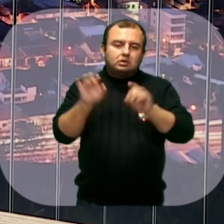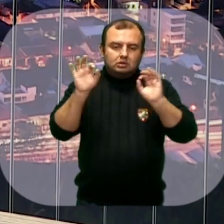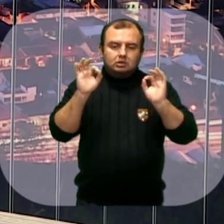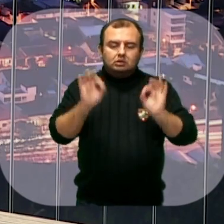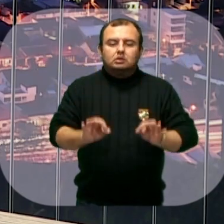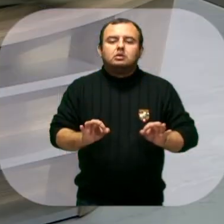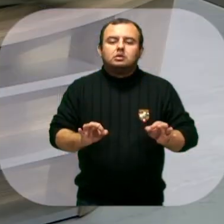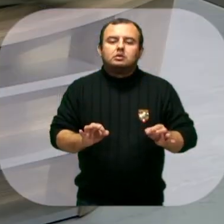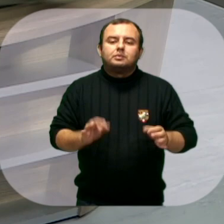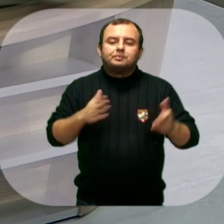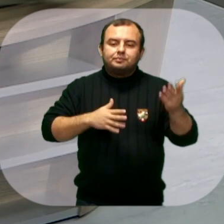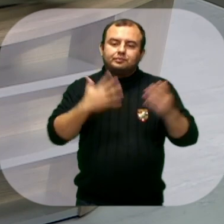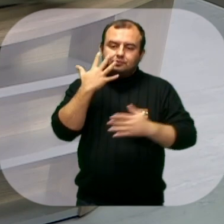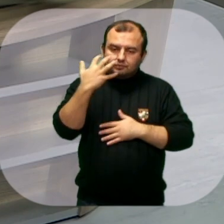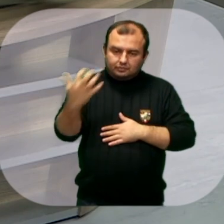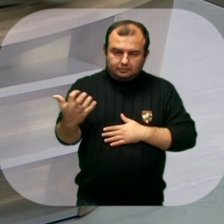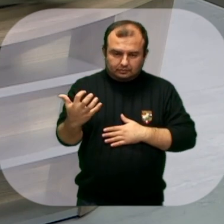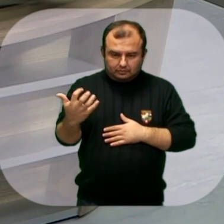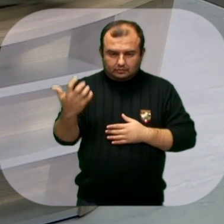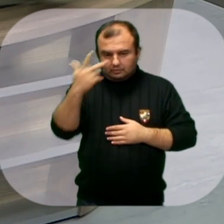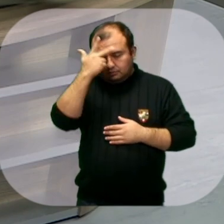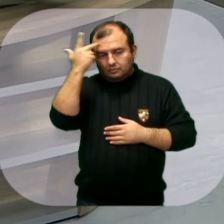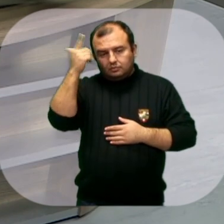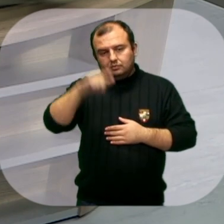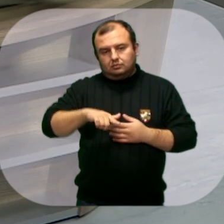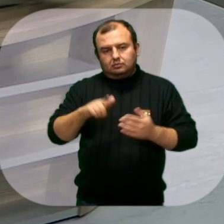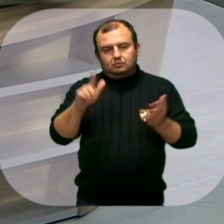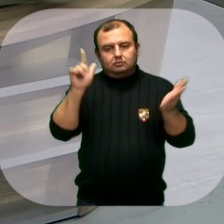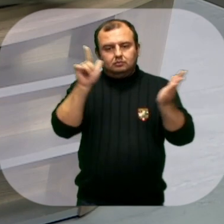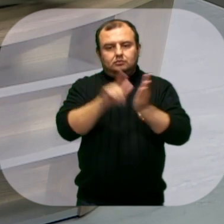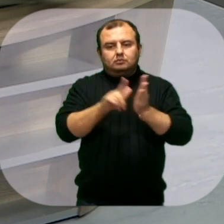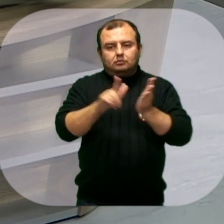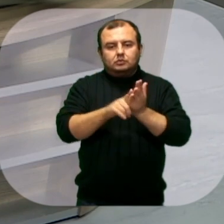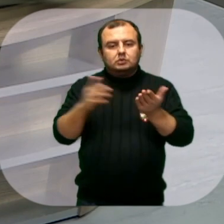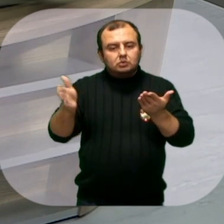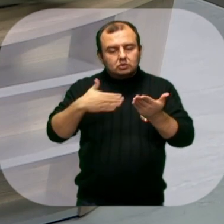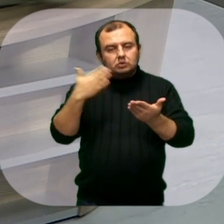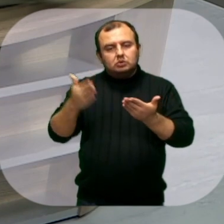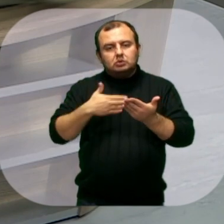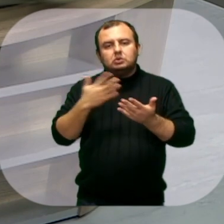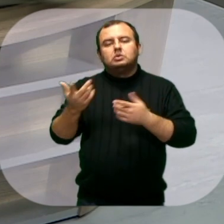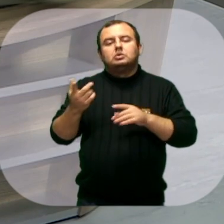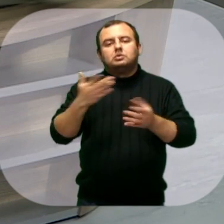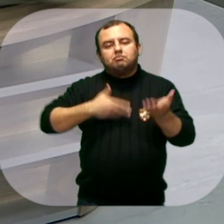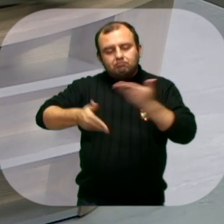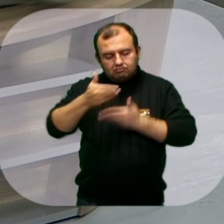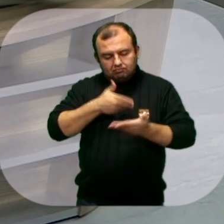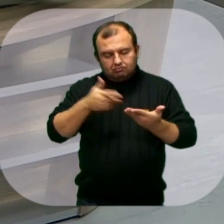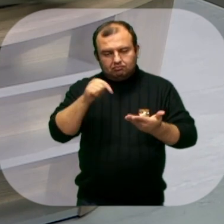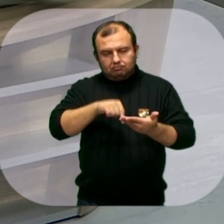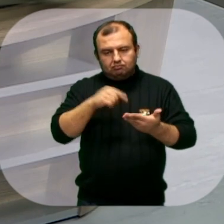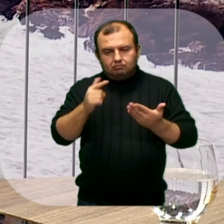exatamente para atrair as pessoas de volta, para manusear o livro, para interagir com ele?